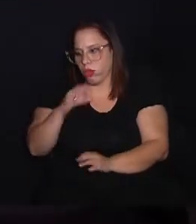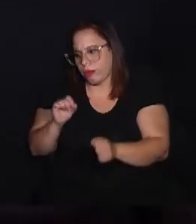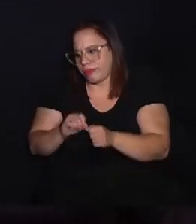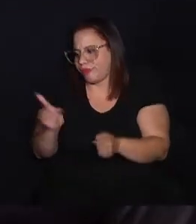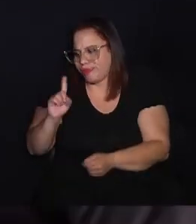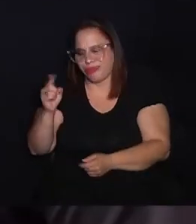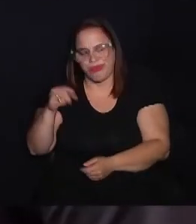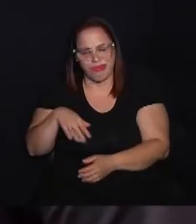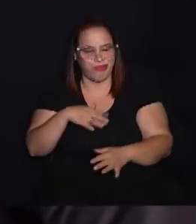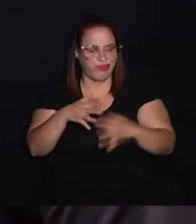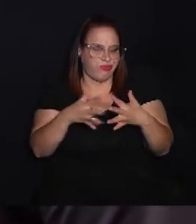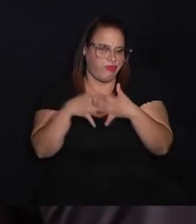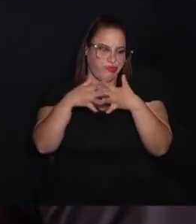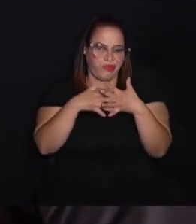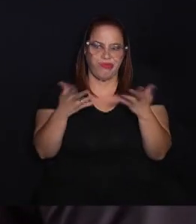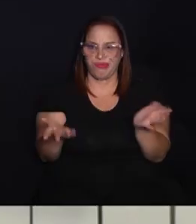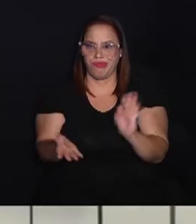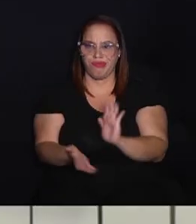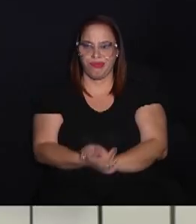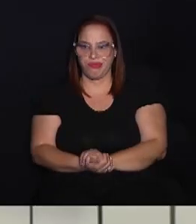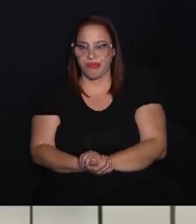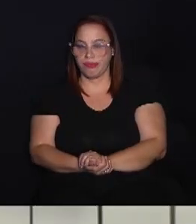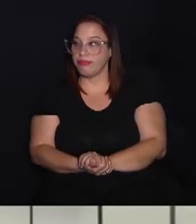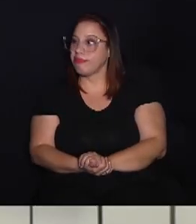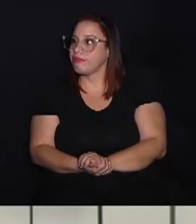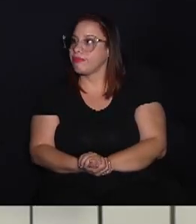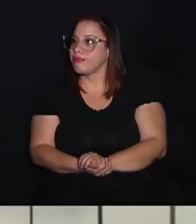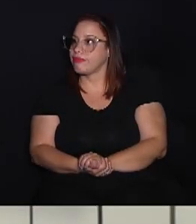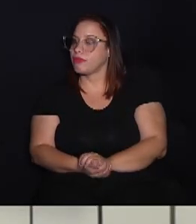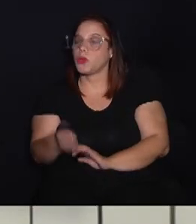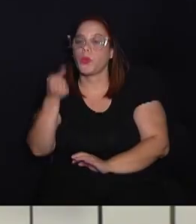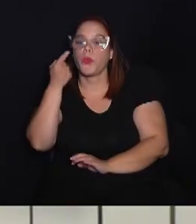31 locais de votação neste último domingo.